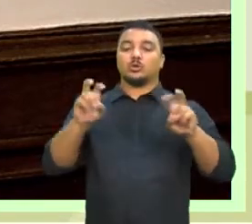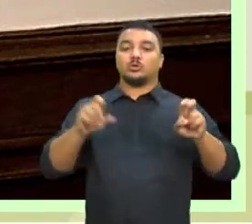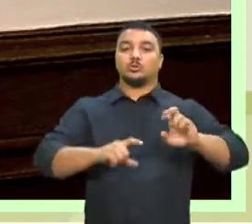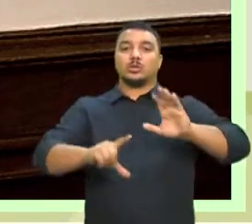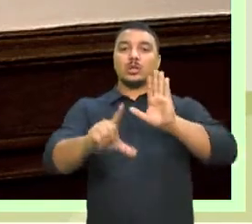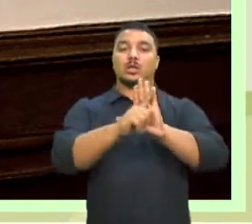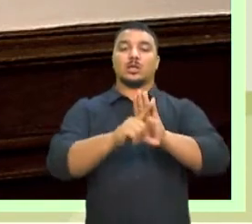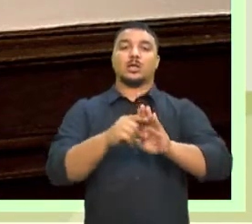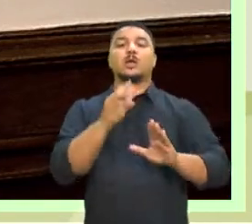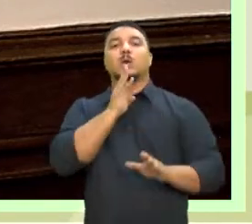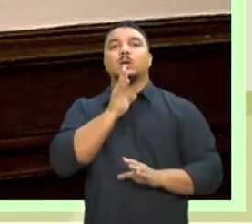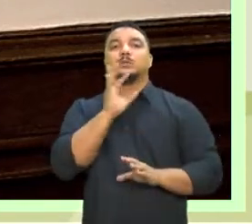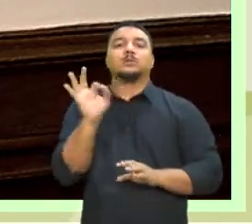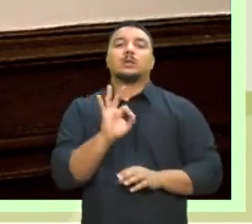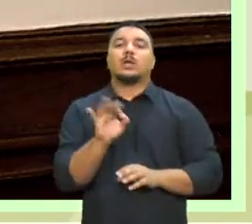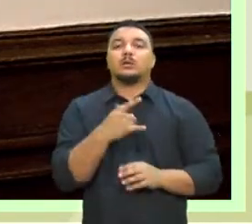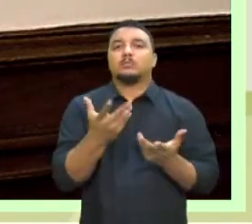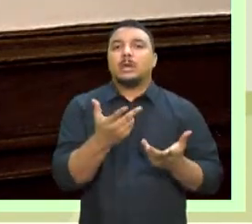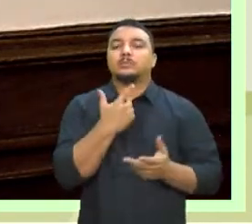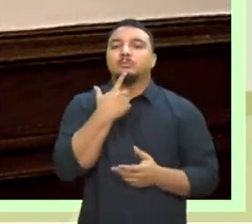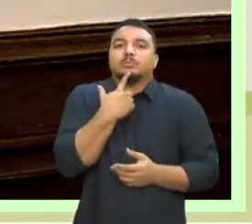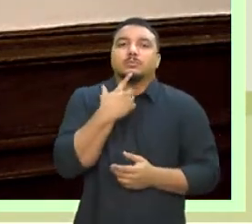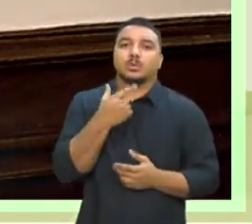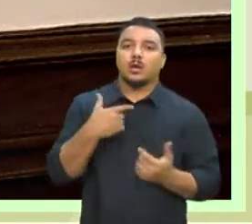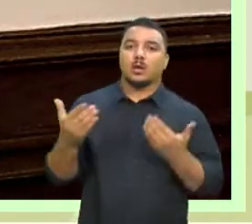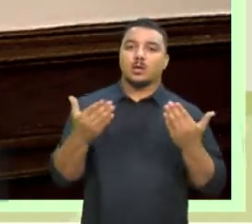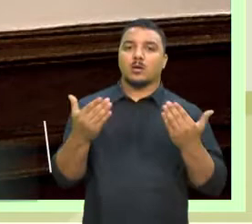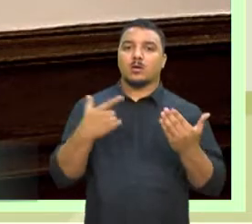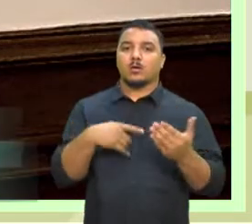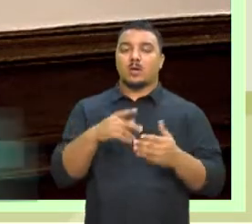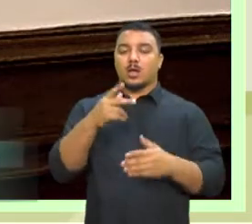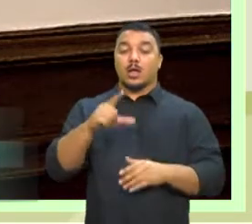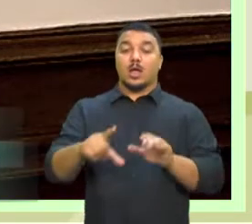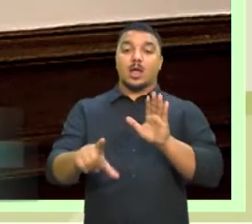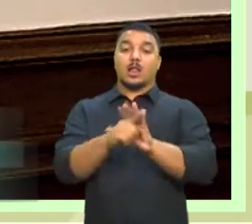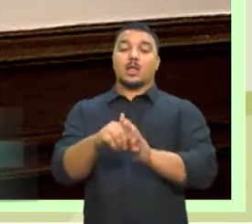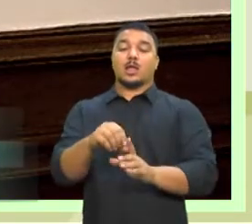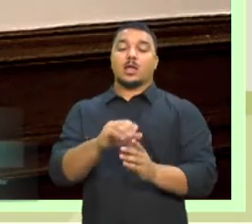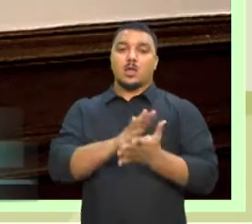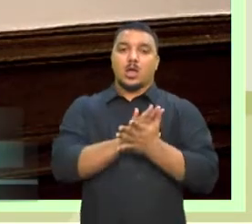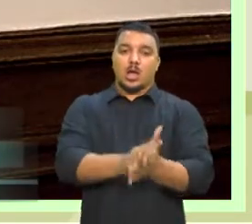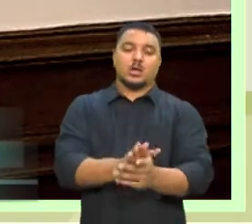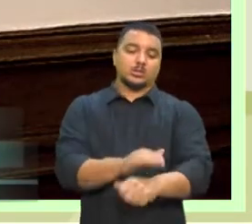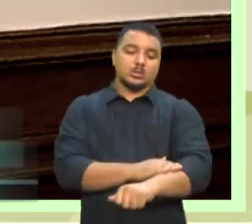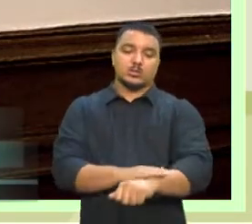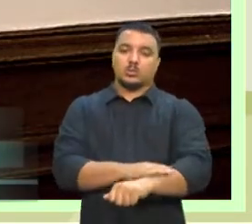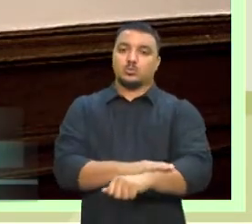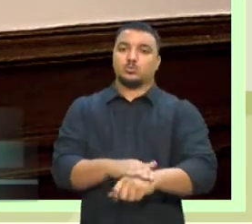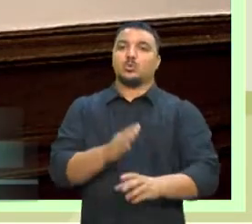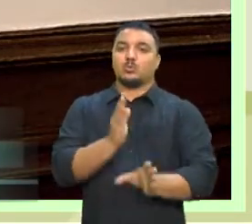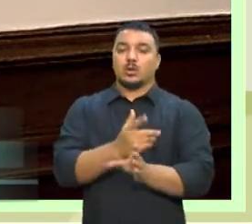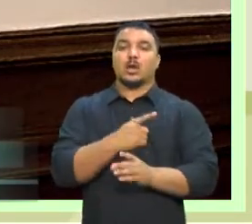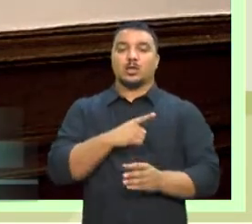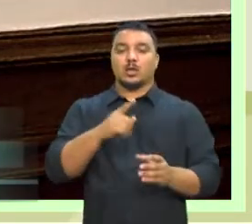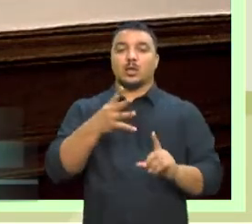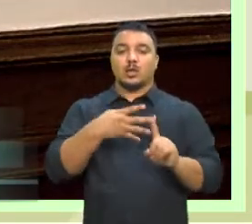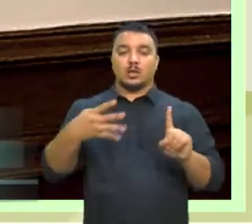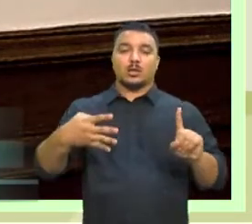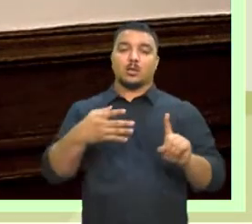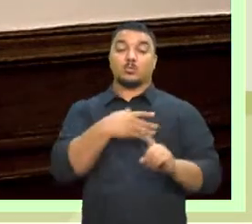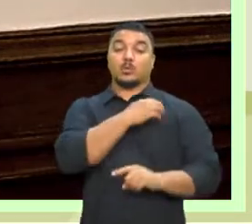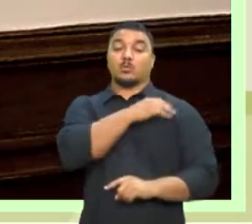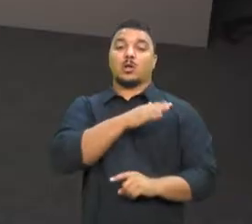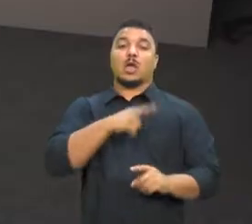pouco conhecida, na verdade é uma equiparação à lei do racismo, de que a LGBTfobia é crime. O secretário,